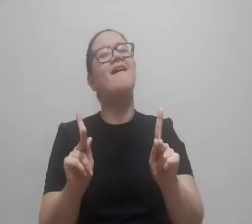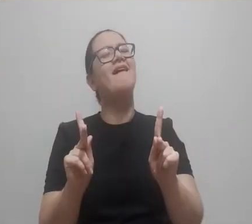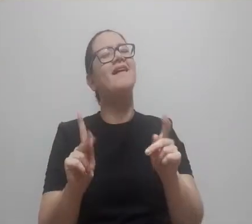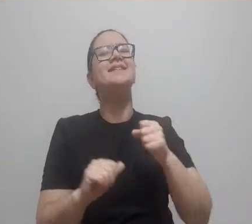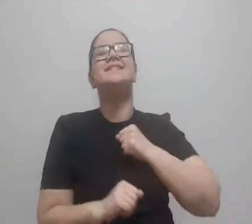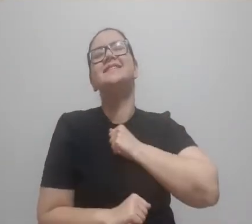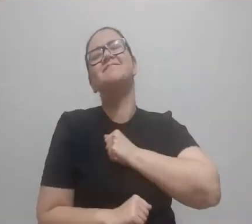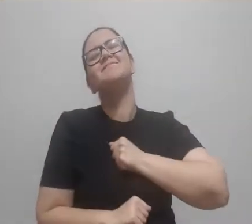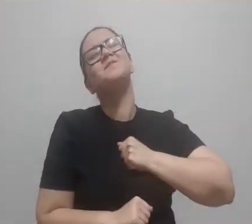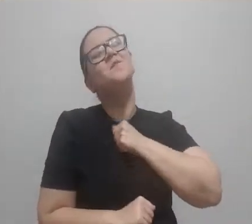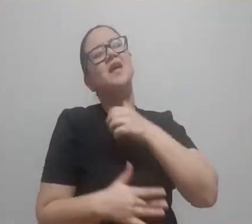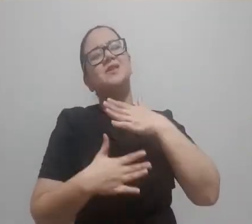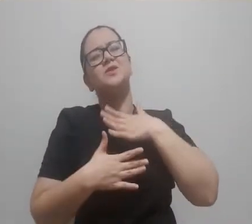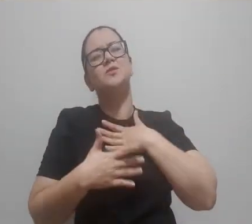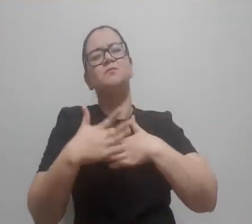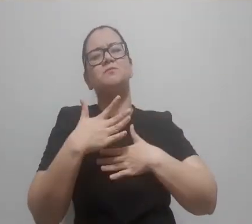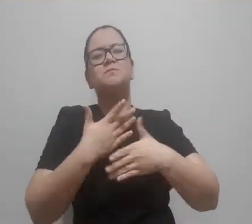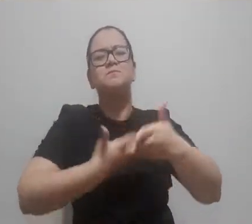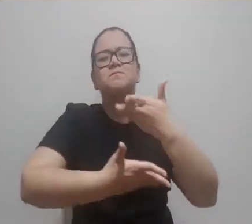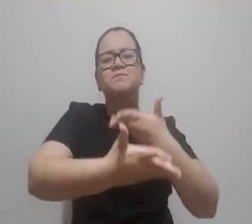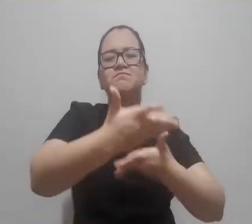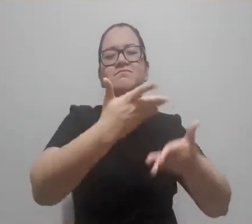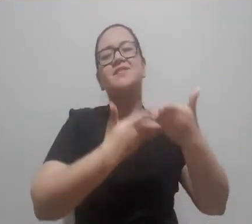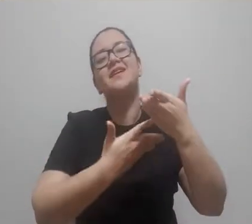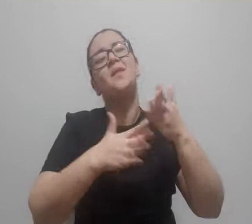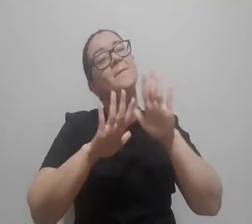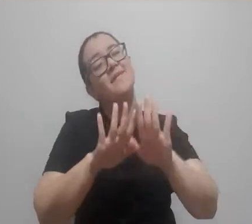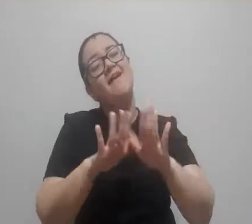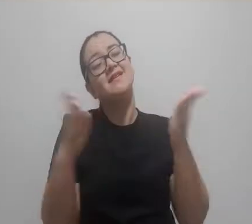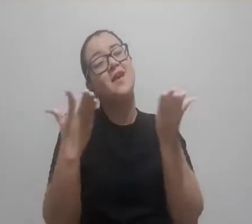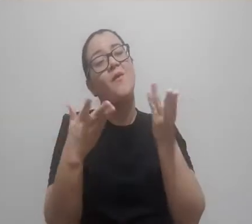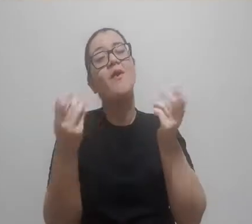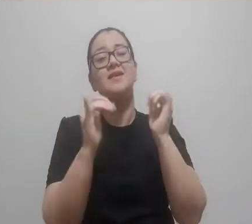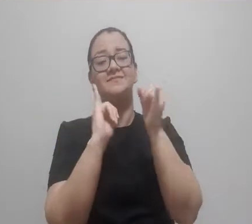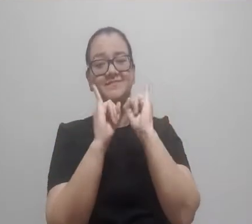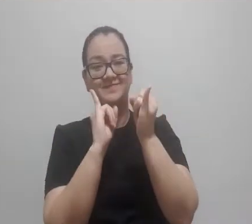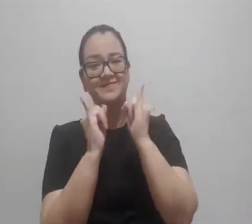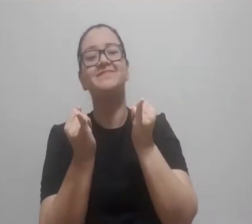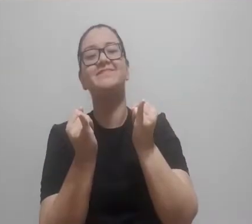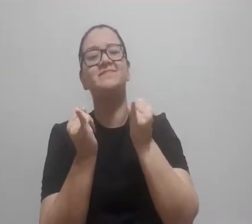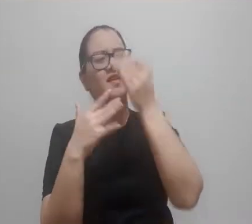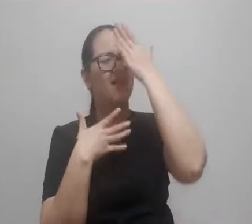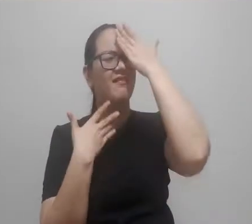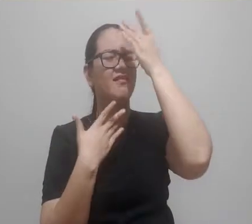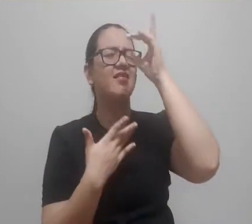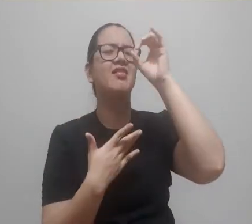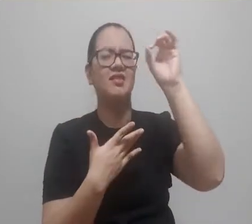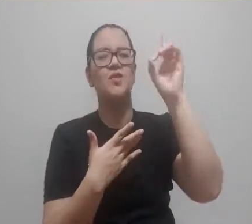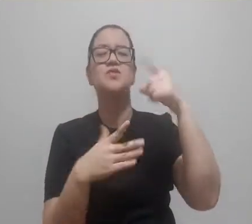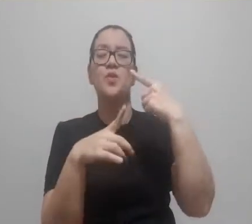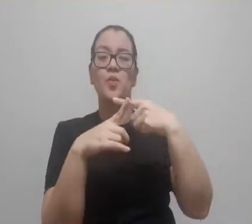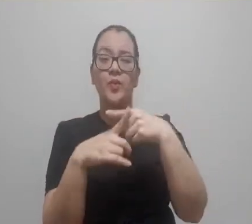fisicamente com vocês. Mas estamos aqui virtualmente. Louvado seja Deus por esse recurso, por